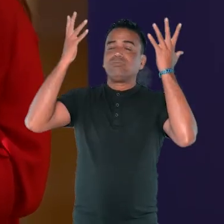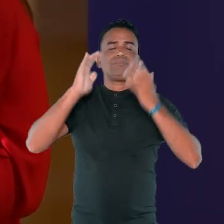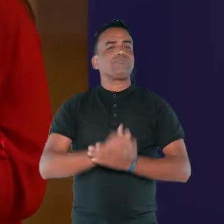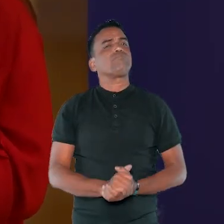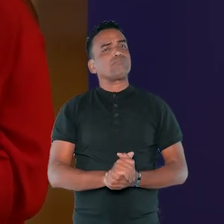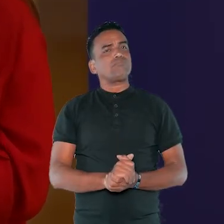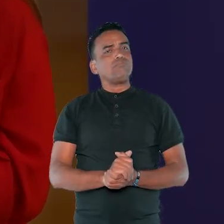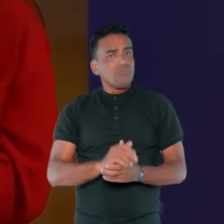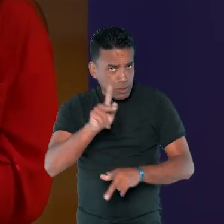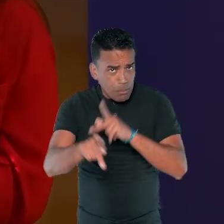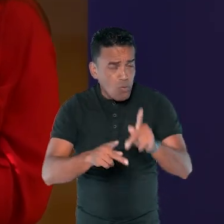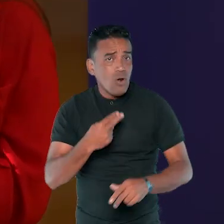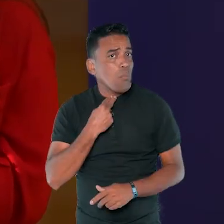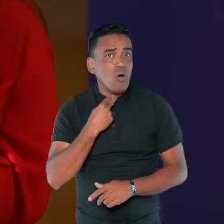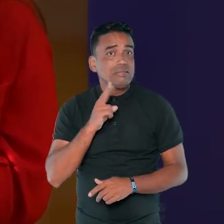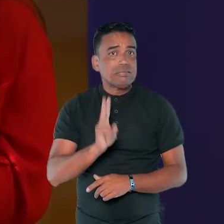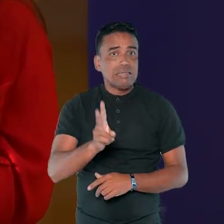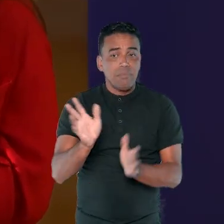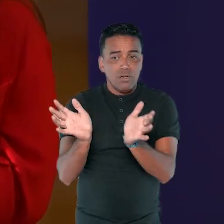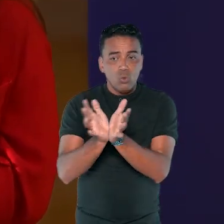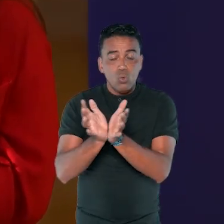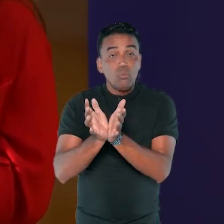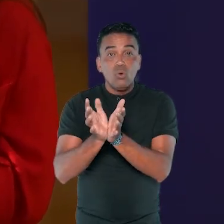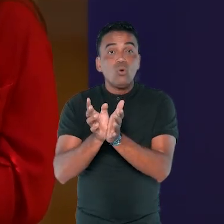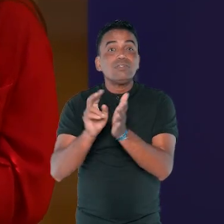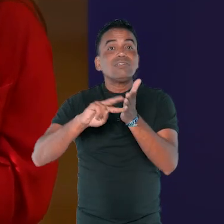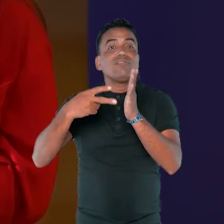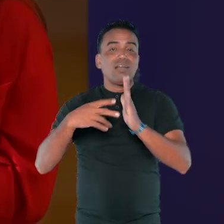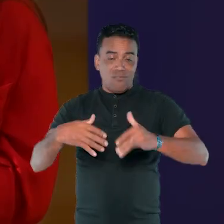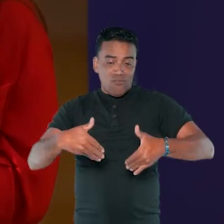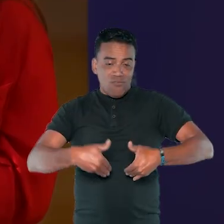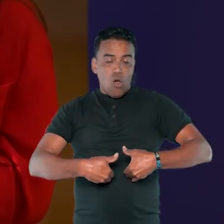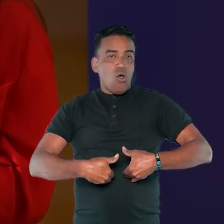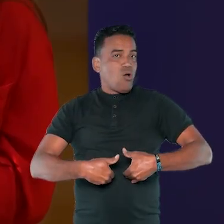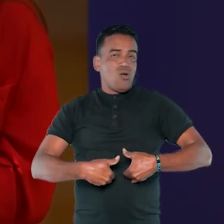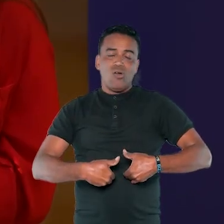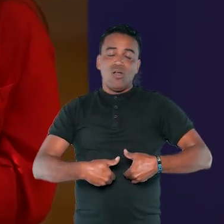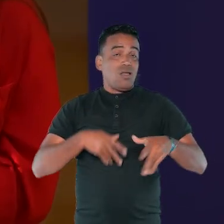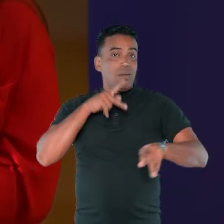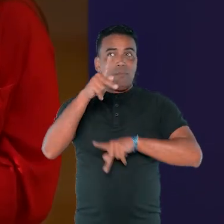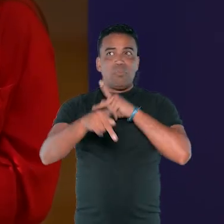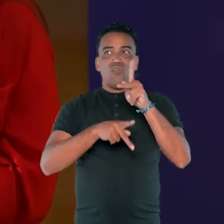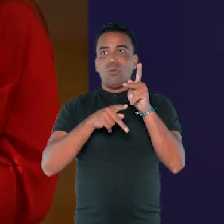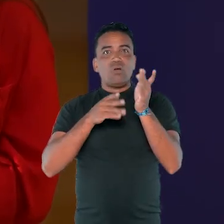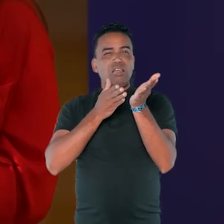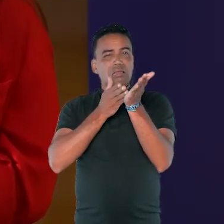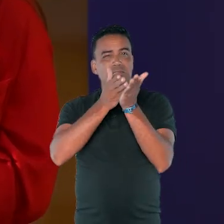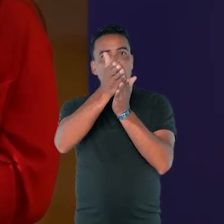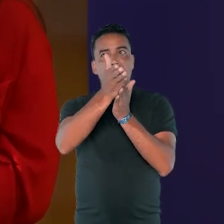Povo não pode ser sempre o coletivo de fome. Povo não pode ser um séquito sem